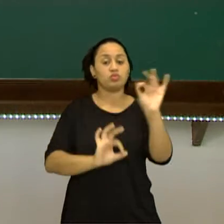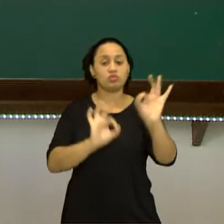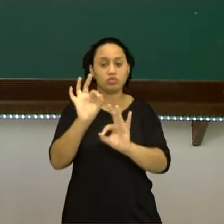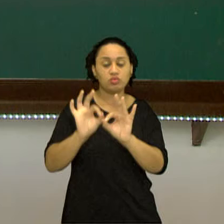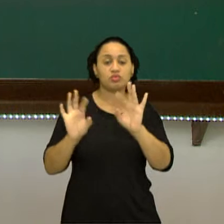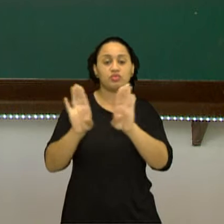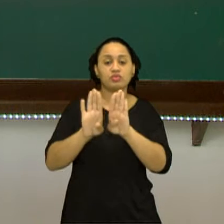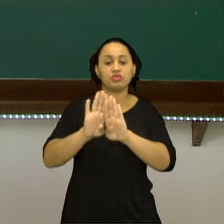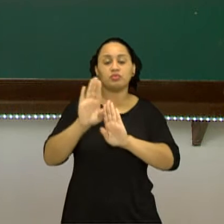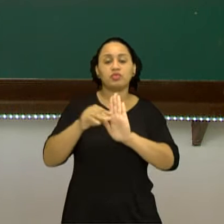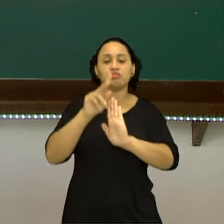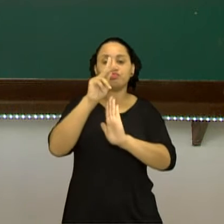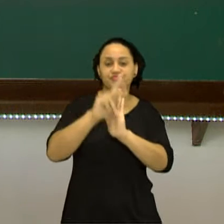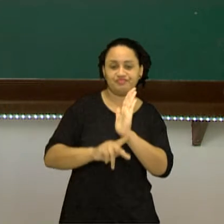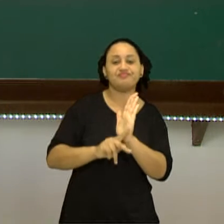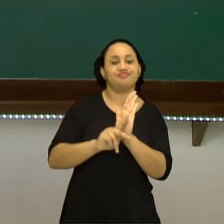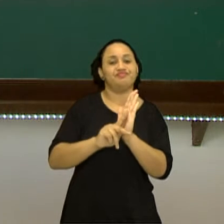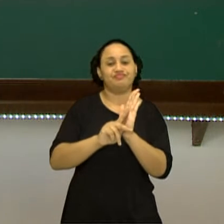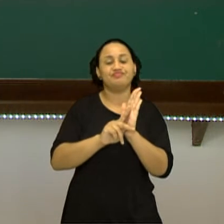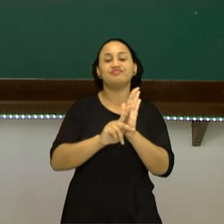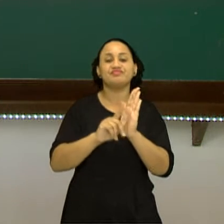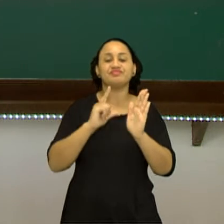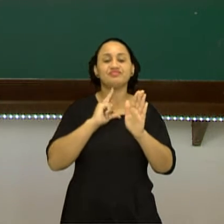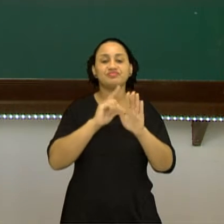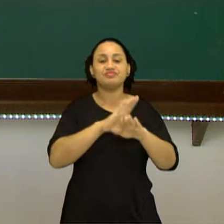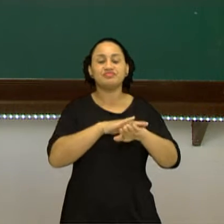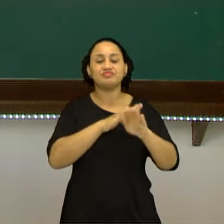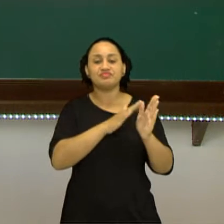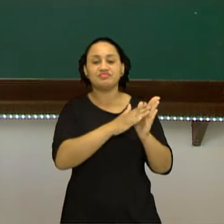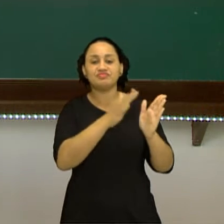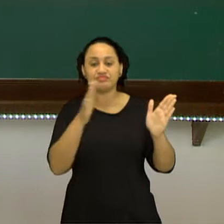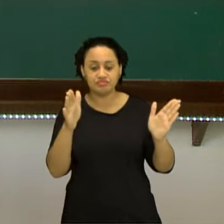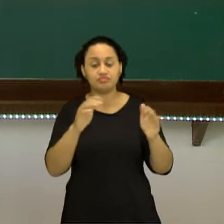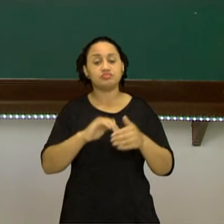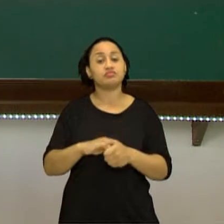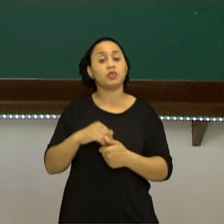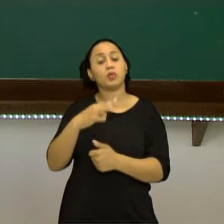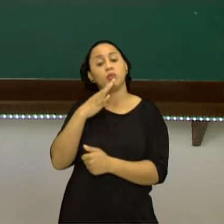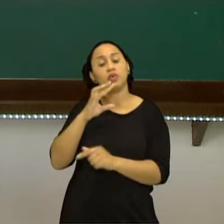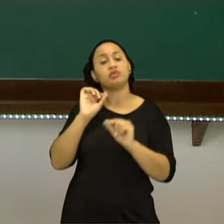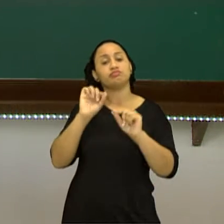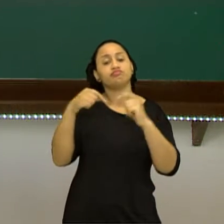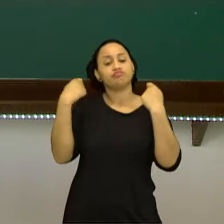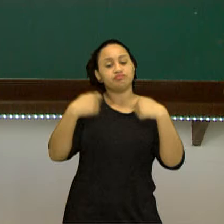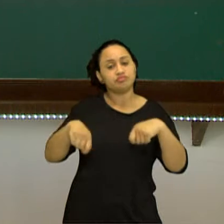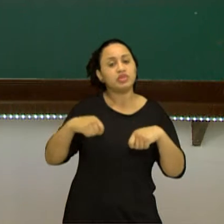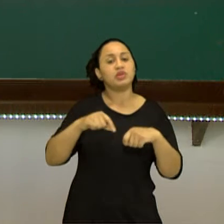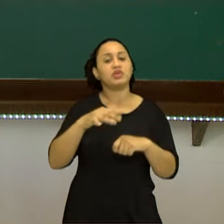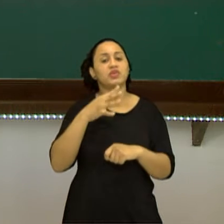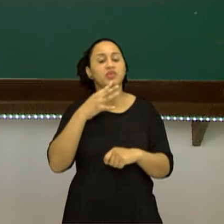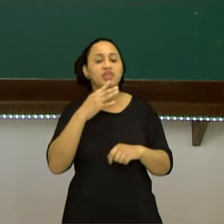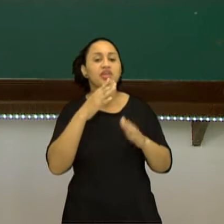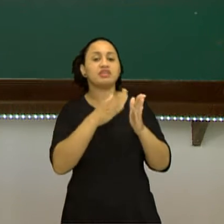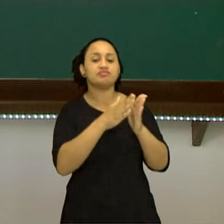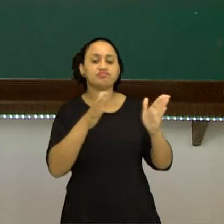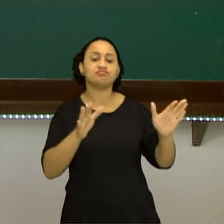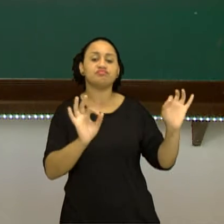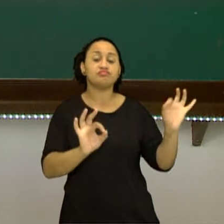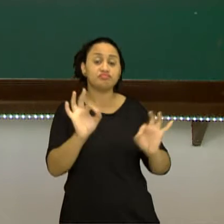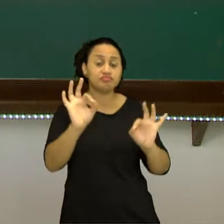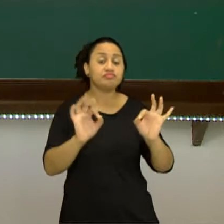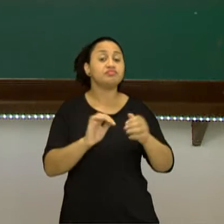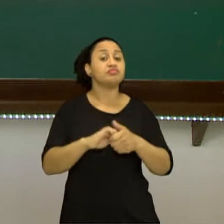no planejamento da sua rotina, né? Quando a gente conhece as nossas necessidades, conhece a nossa rotina, então é importante aí que